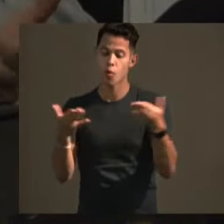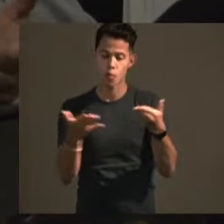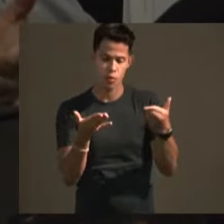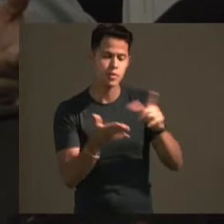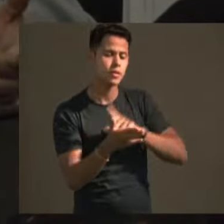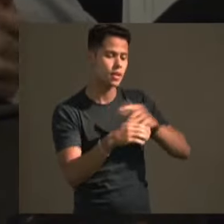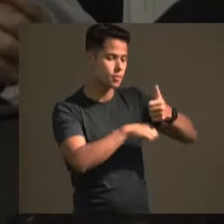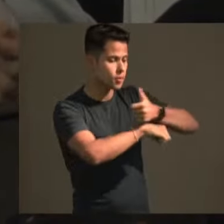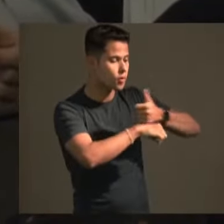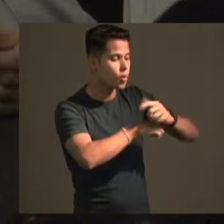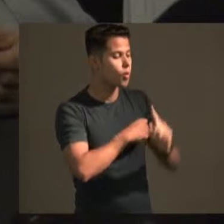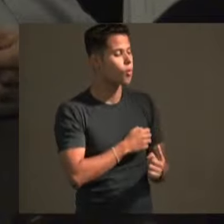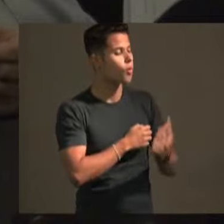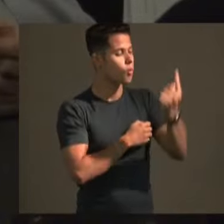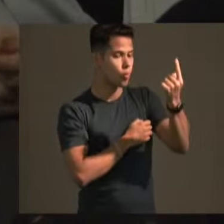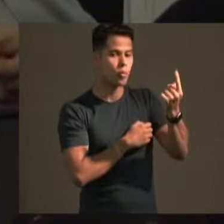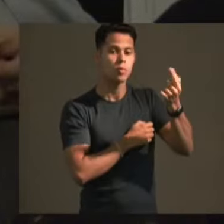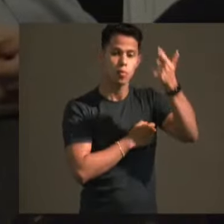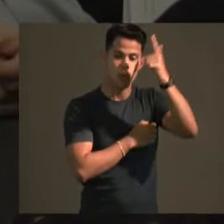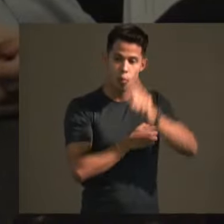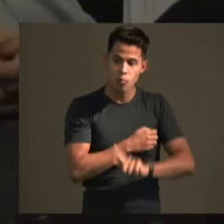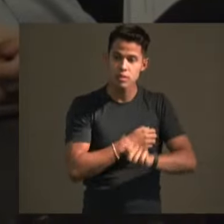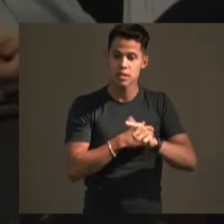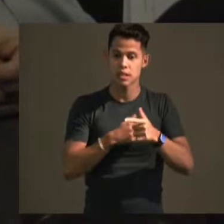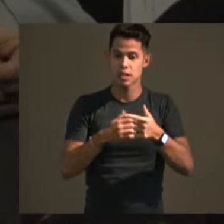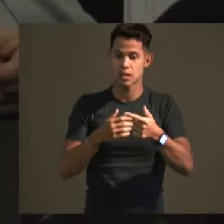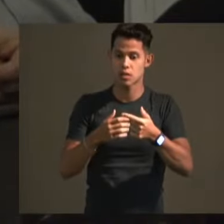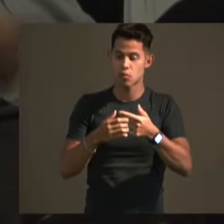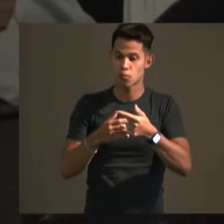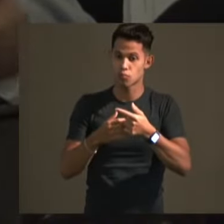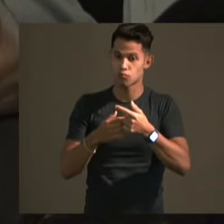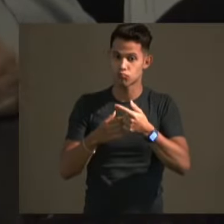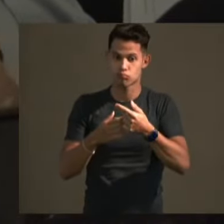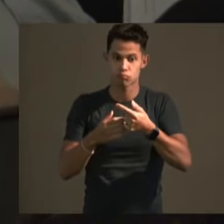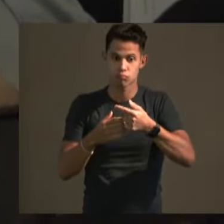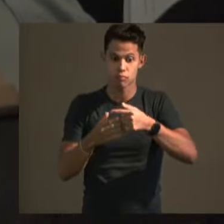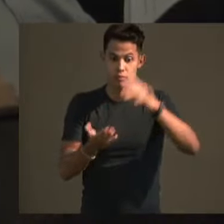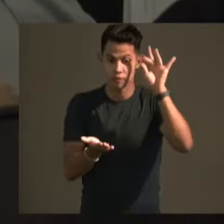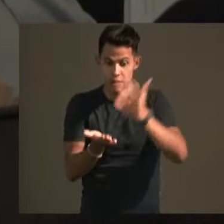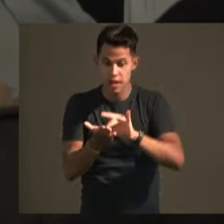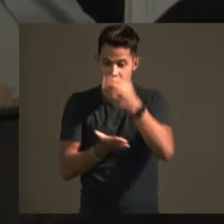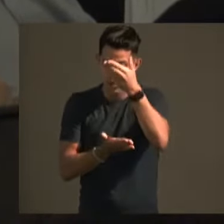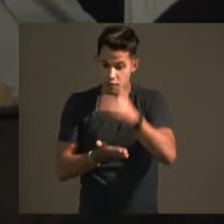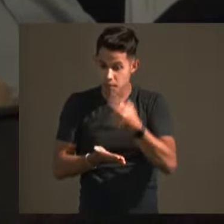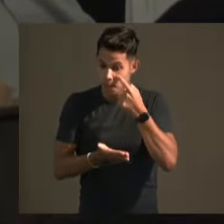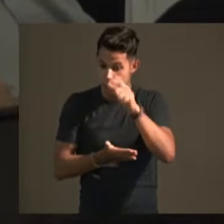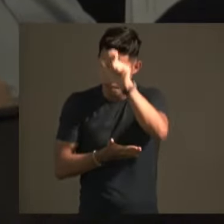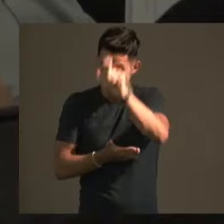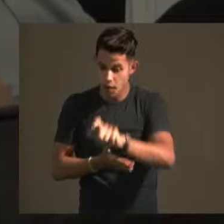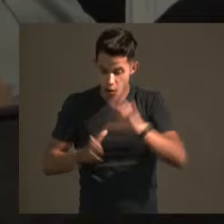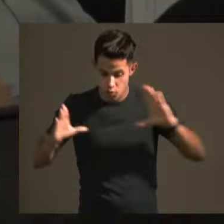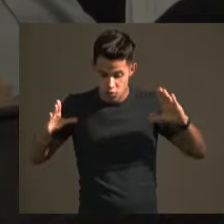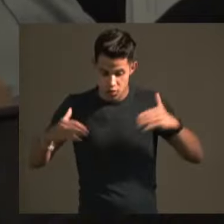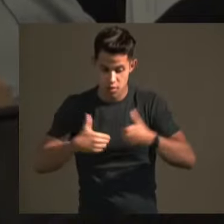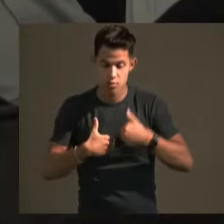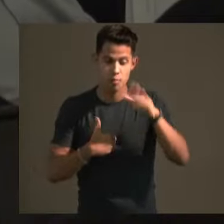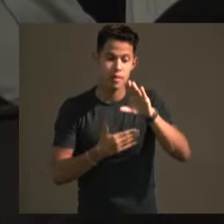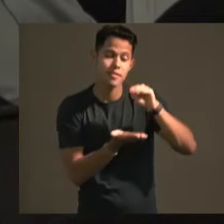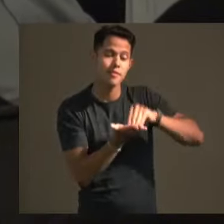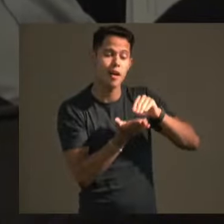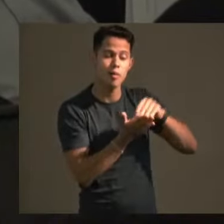profissionais que, em uma única consulta, fecham um diagnóstico tão sério que é de autismo. E eu também vejo uma falta de política pública para o autista